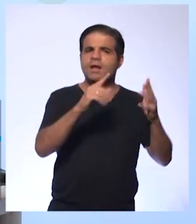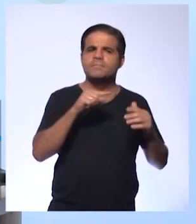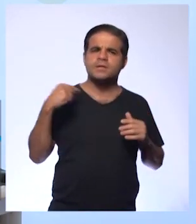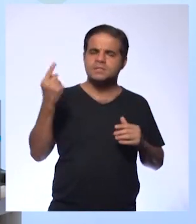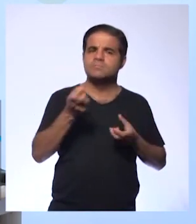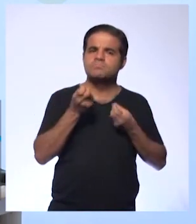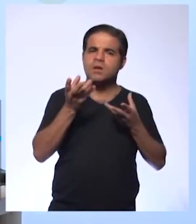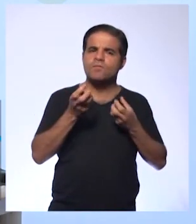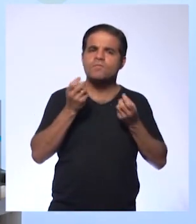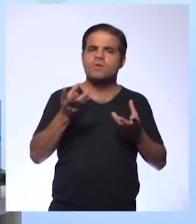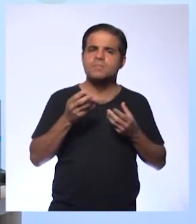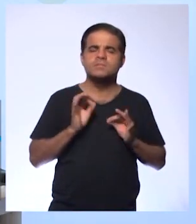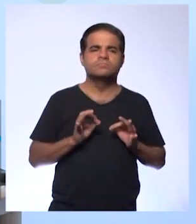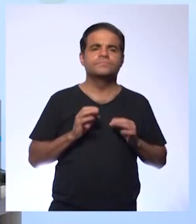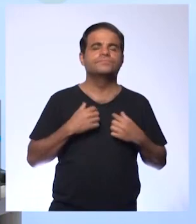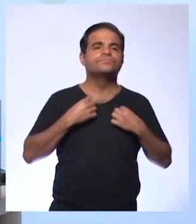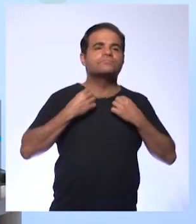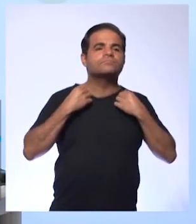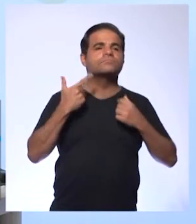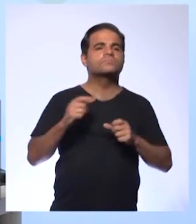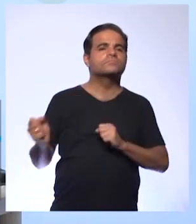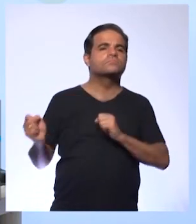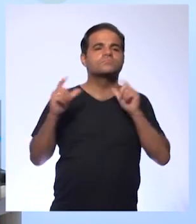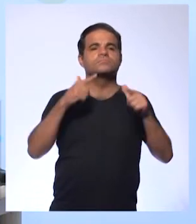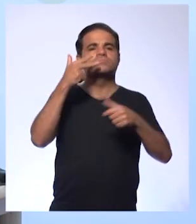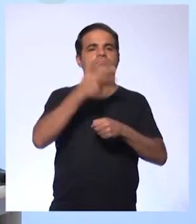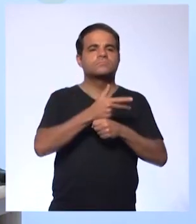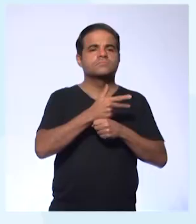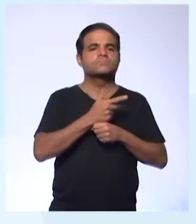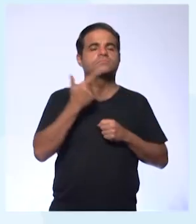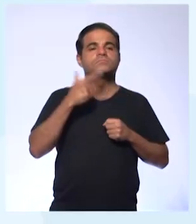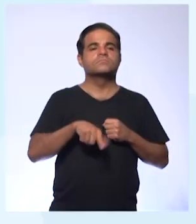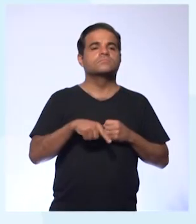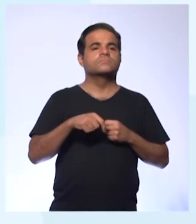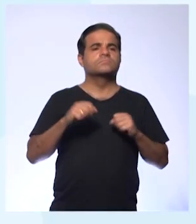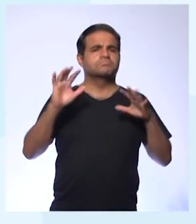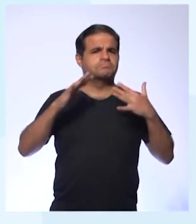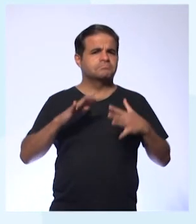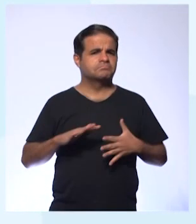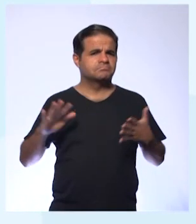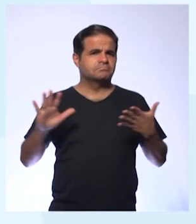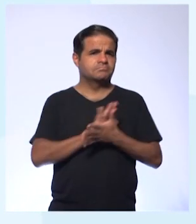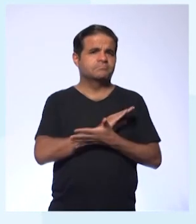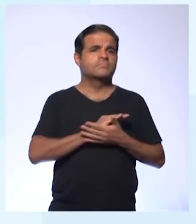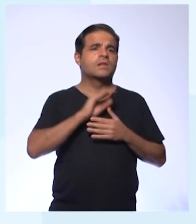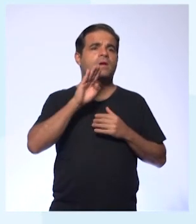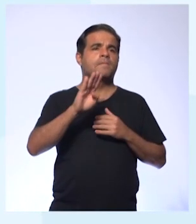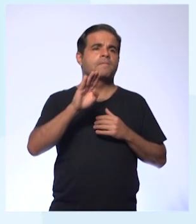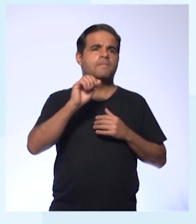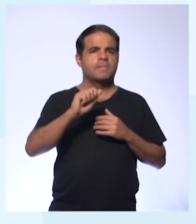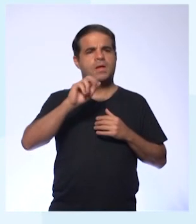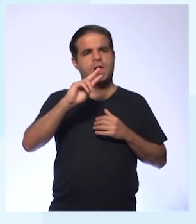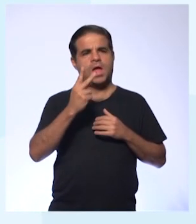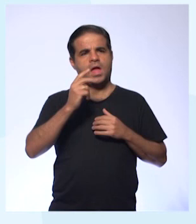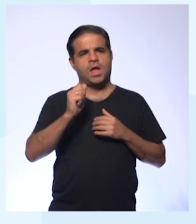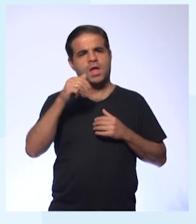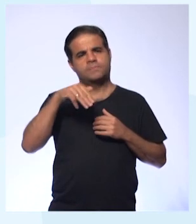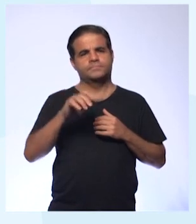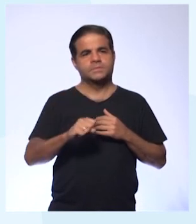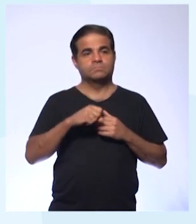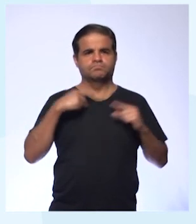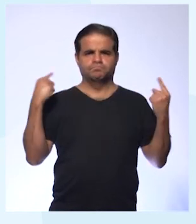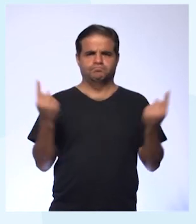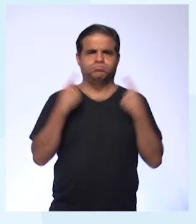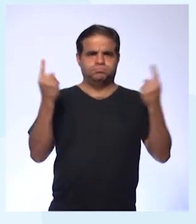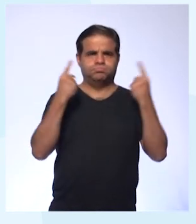pela informação. Bom, no próximo slide a gente vai ver aí uma outra destruição que aconteceu nas Bahamas, que foi, né, o